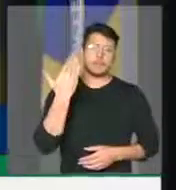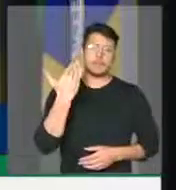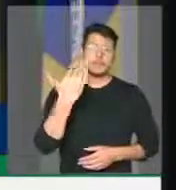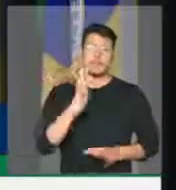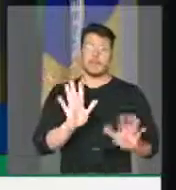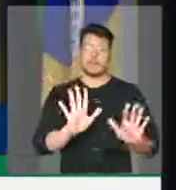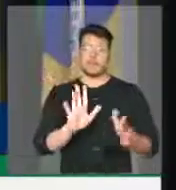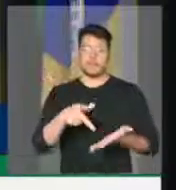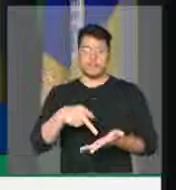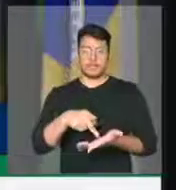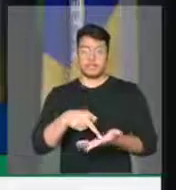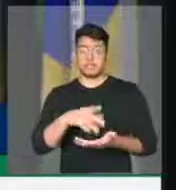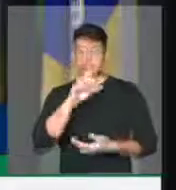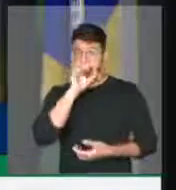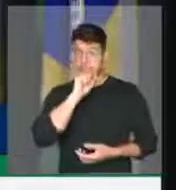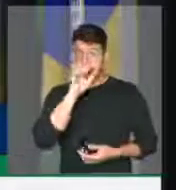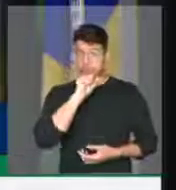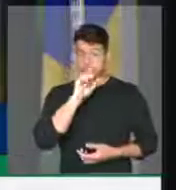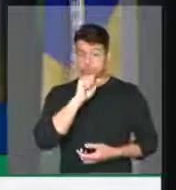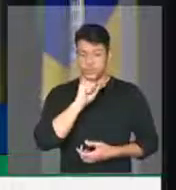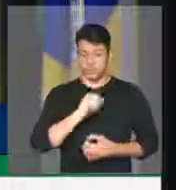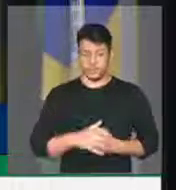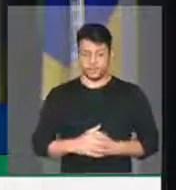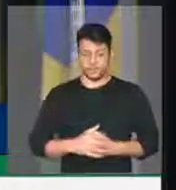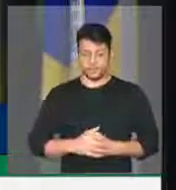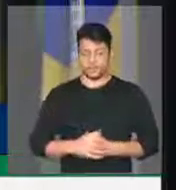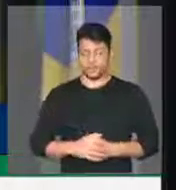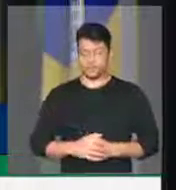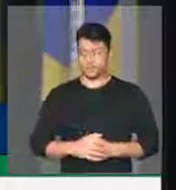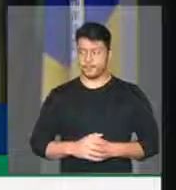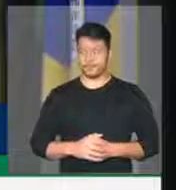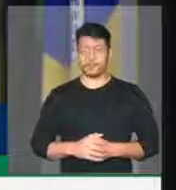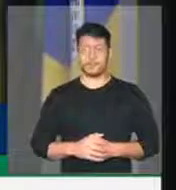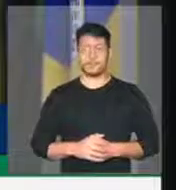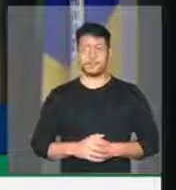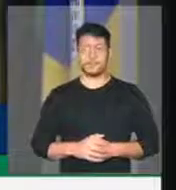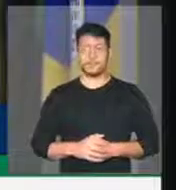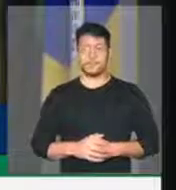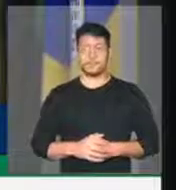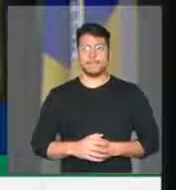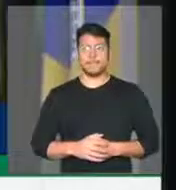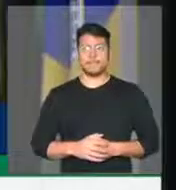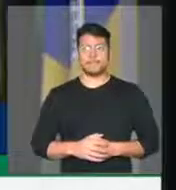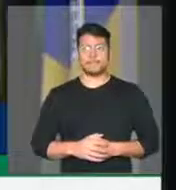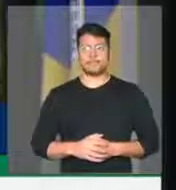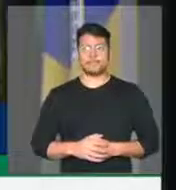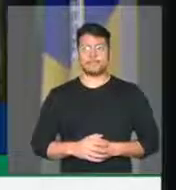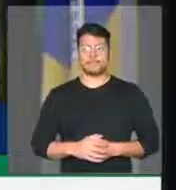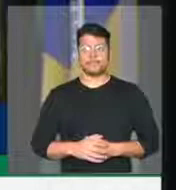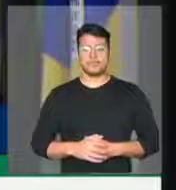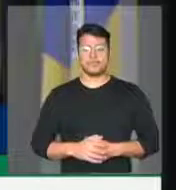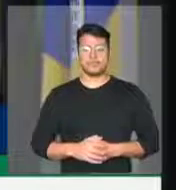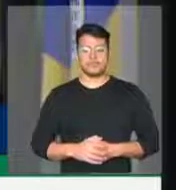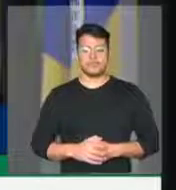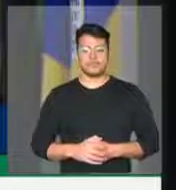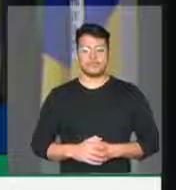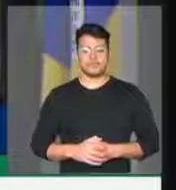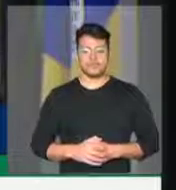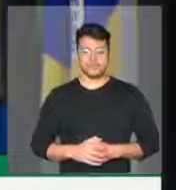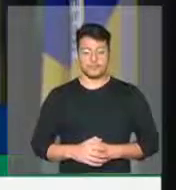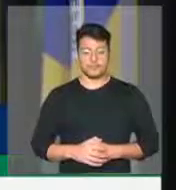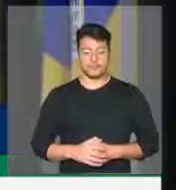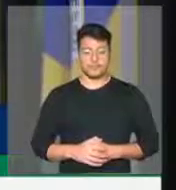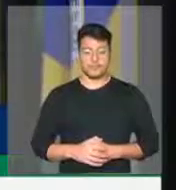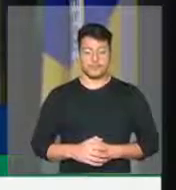perdão, do dia 15, 16, 17, do Valor Econômico, traz